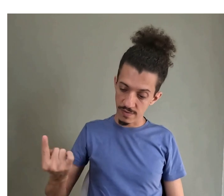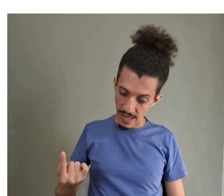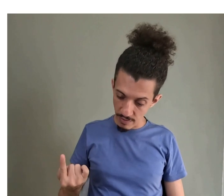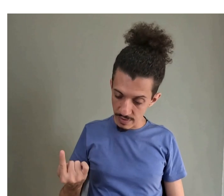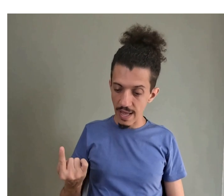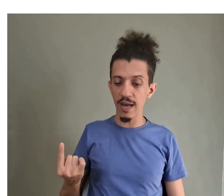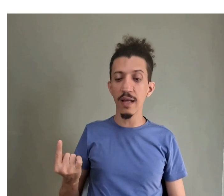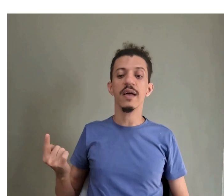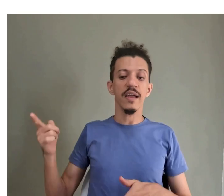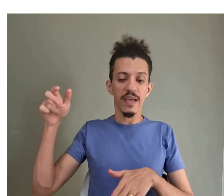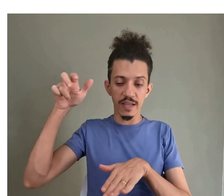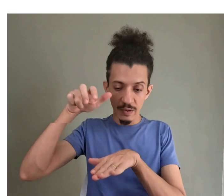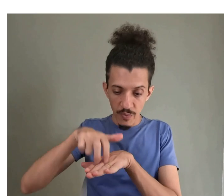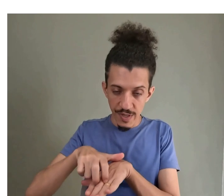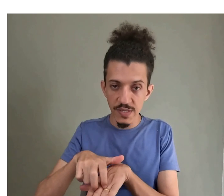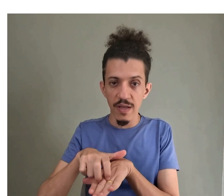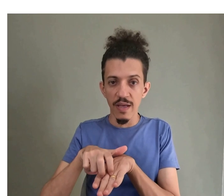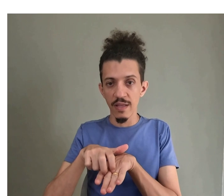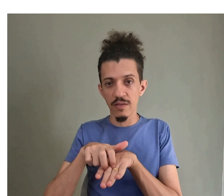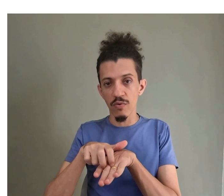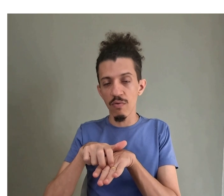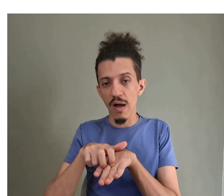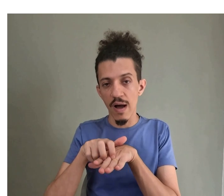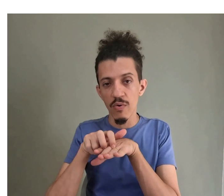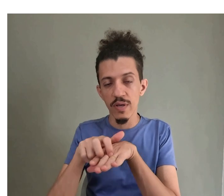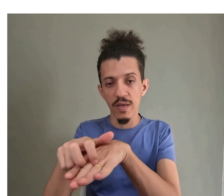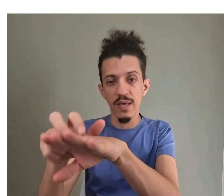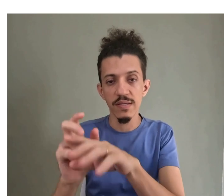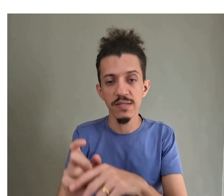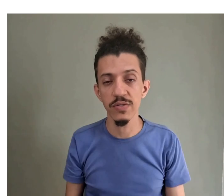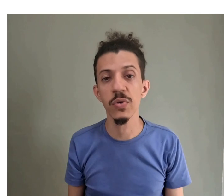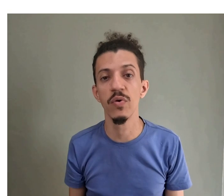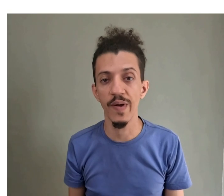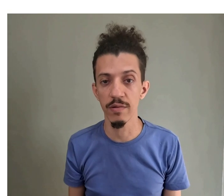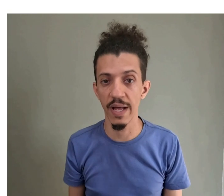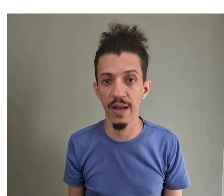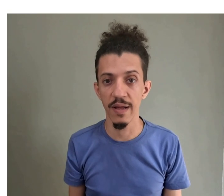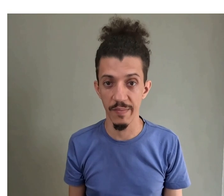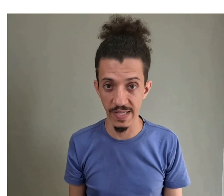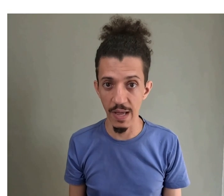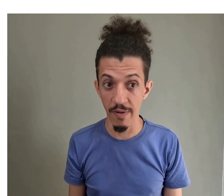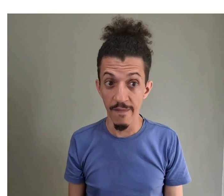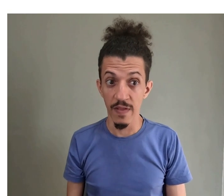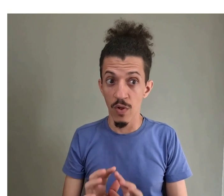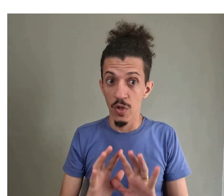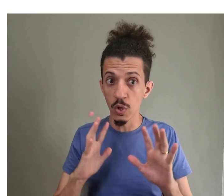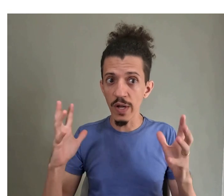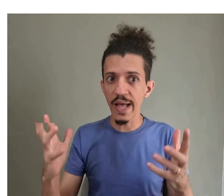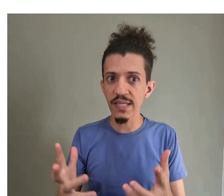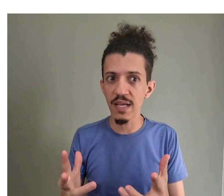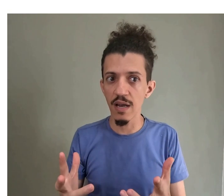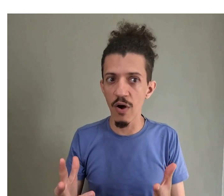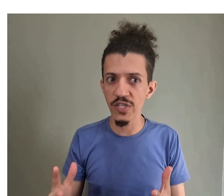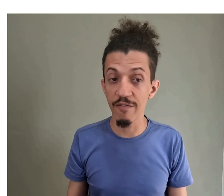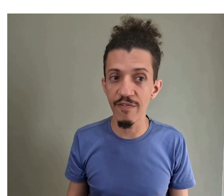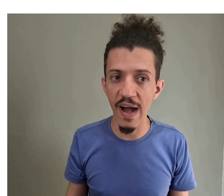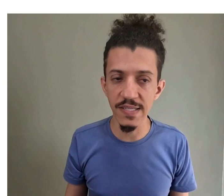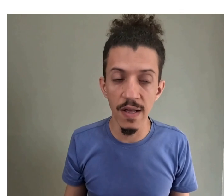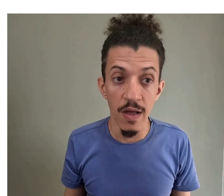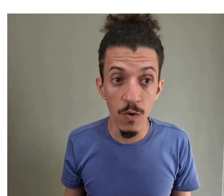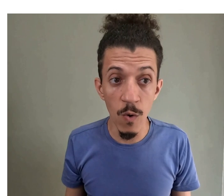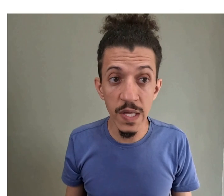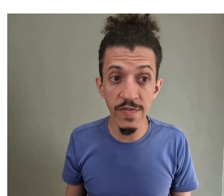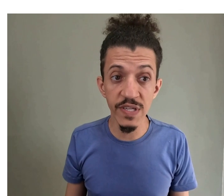direito, que saiu dela e que depois entrou no carro que estacionou perto dela, percebe? Então, toda essa lógica